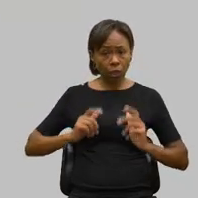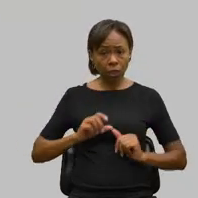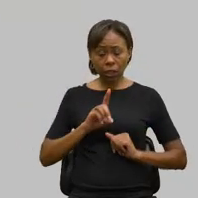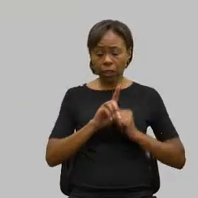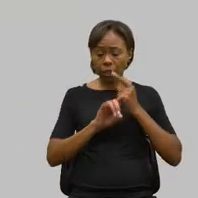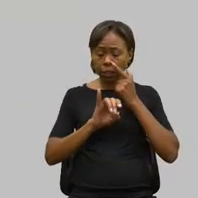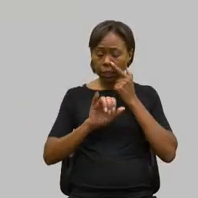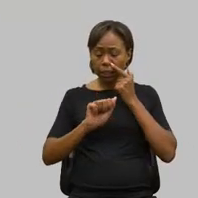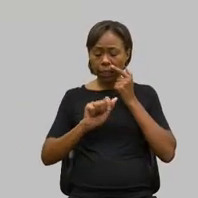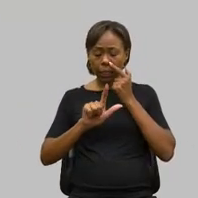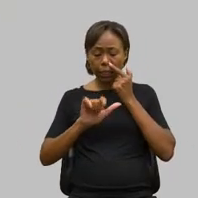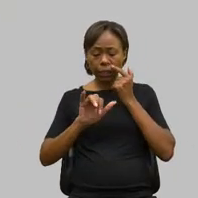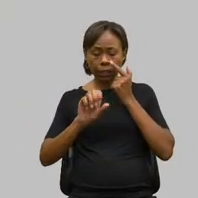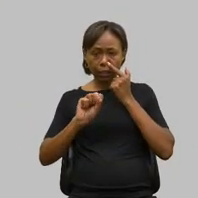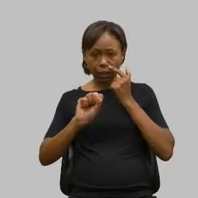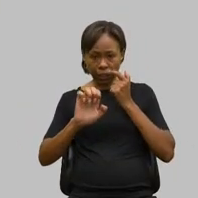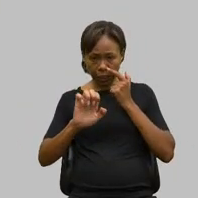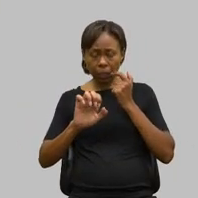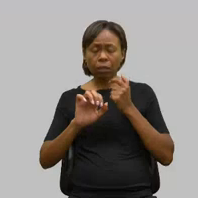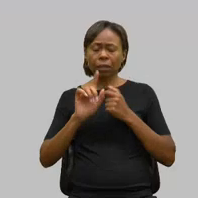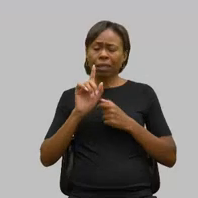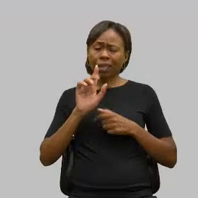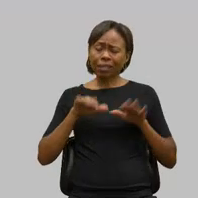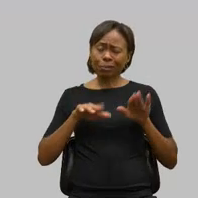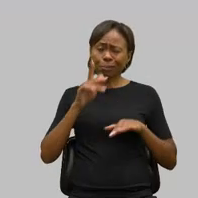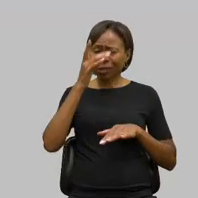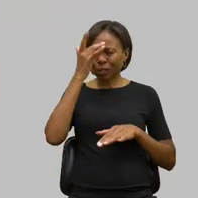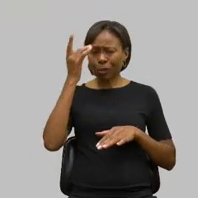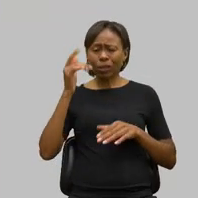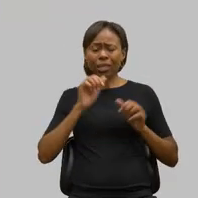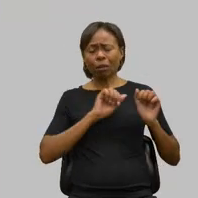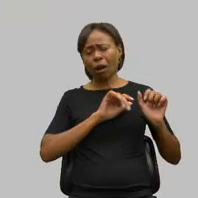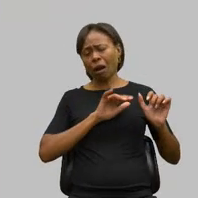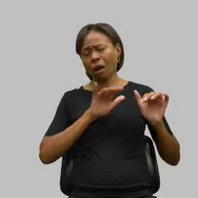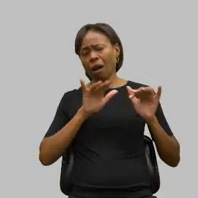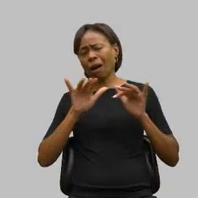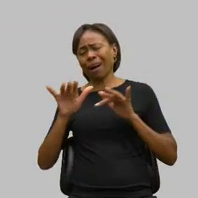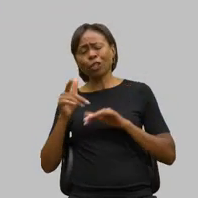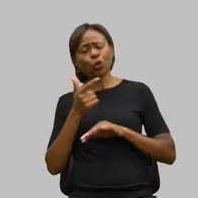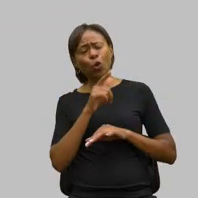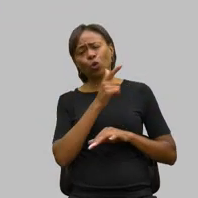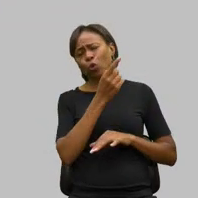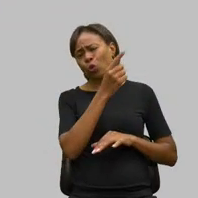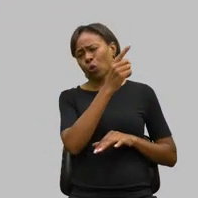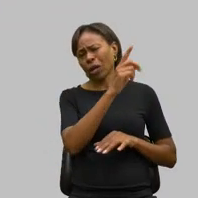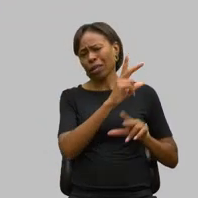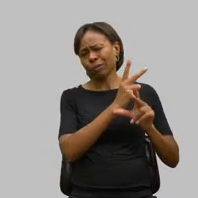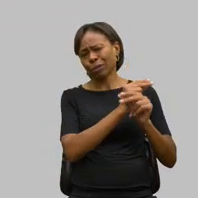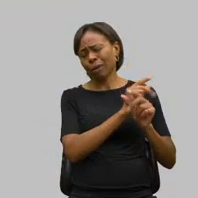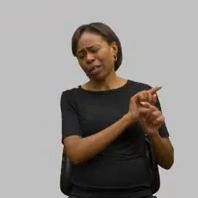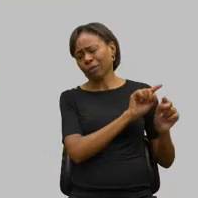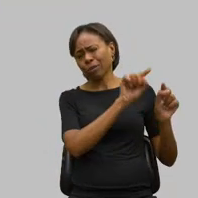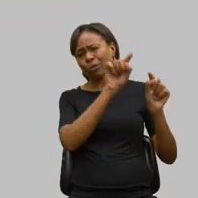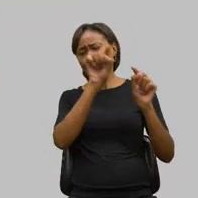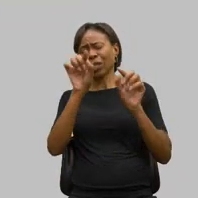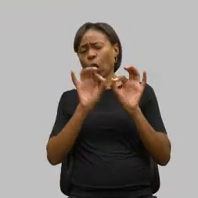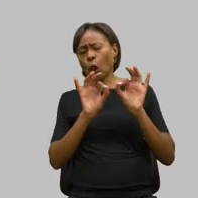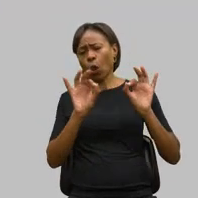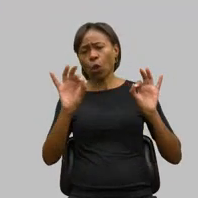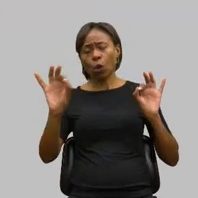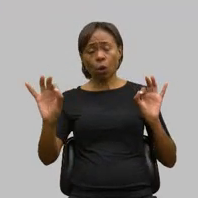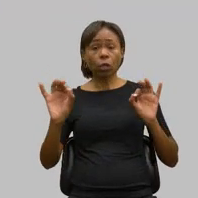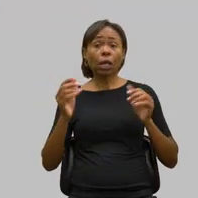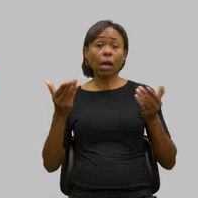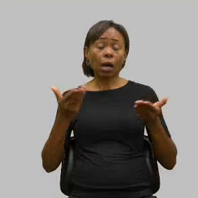diariamente, se deslocarem até Patos de Minas, até outros centros mais distantes, e que agora, com a instalação desse centro, com um trabalho em parceria